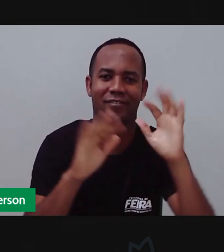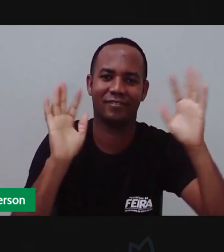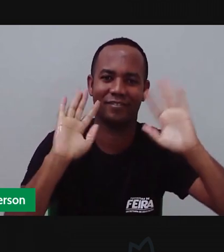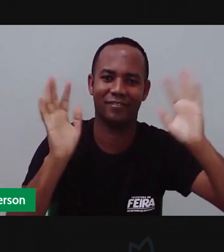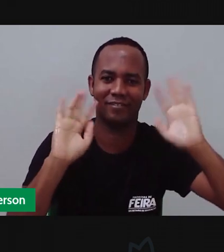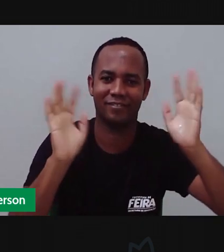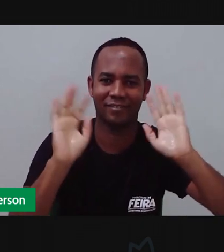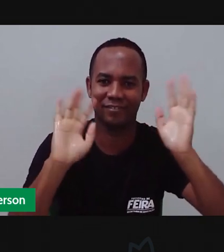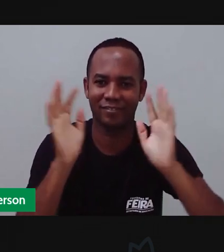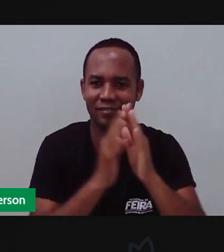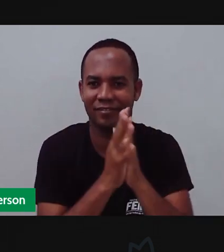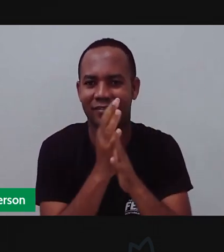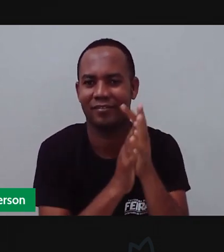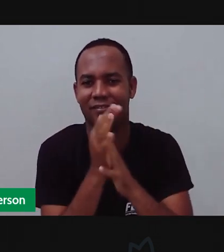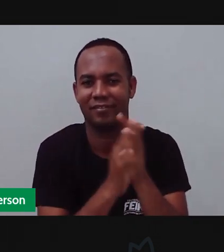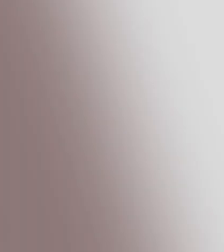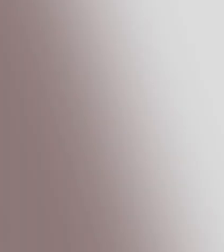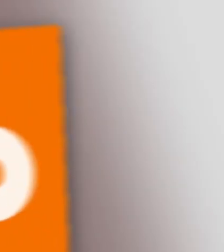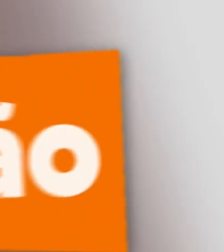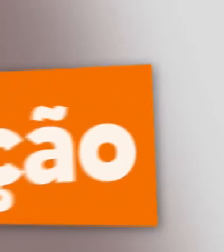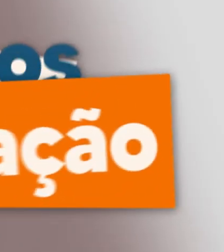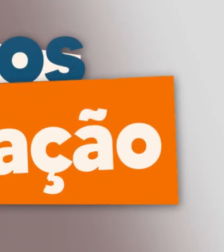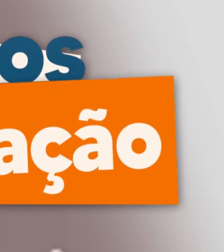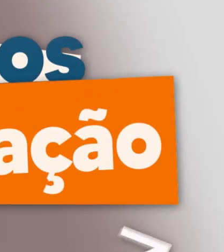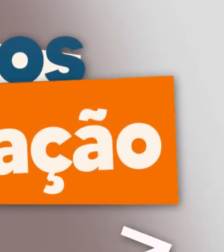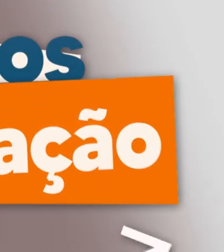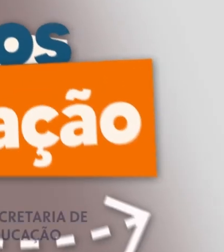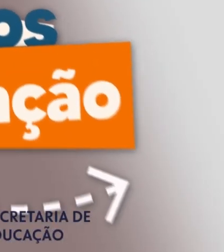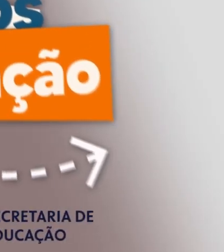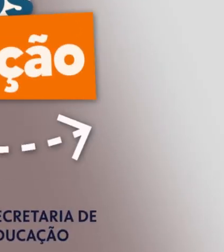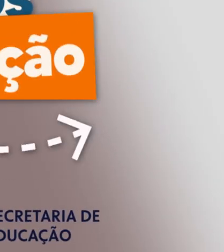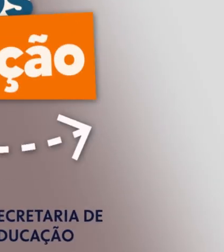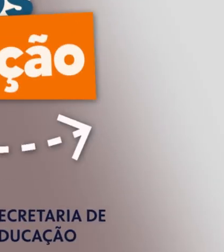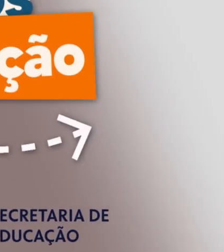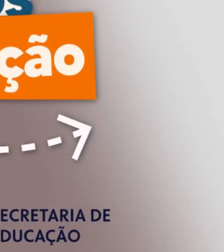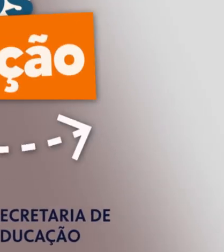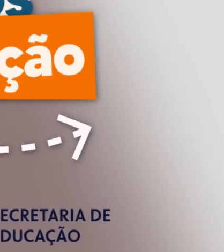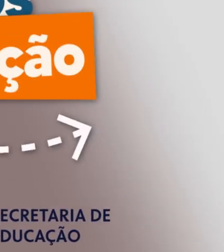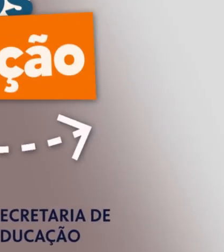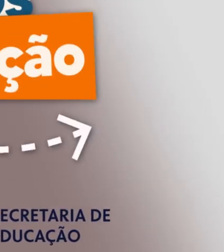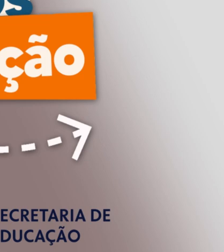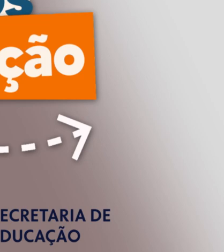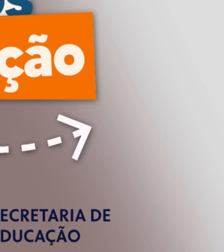a nossa próxima aula. Tchau. Tchau. Tchau.